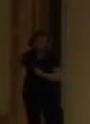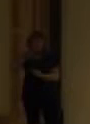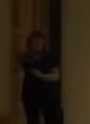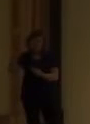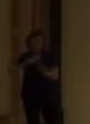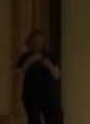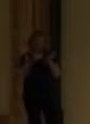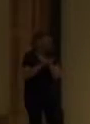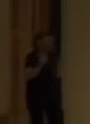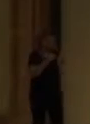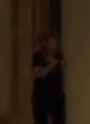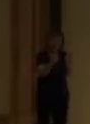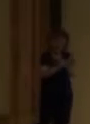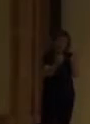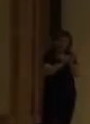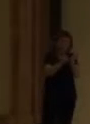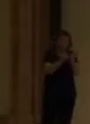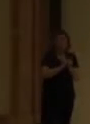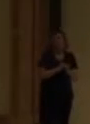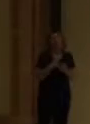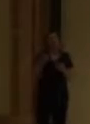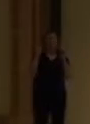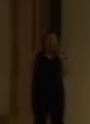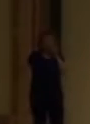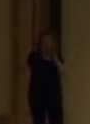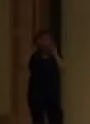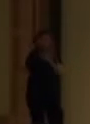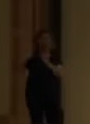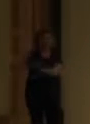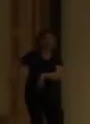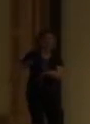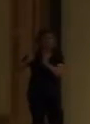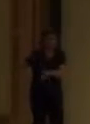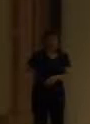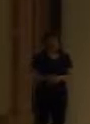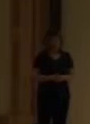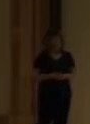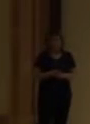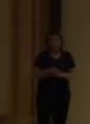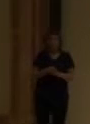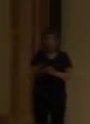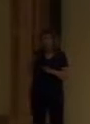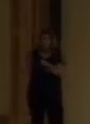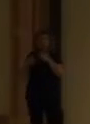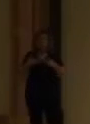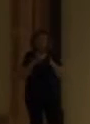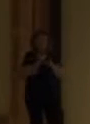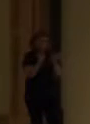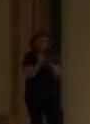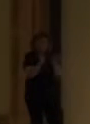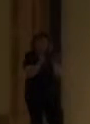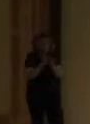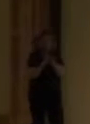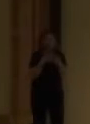mais diversas explicações. Ora são interesses económicos, esses andam sempre. Ora são